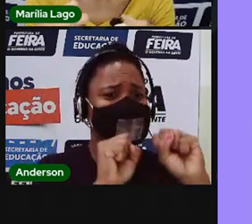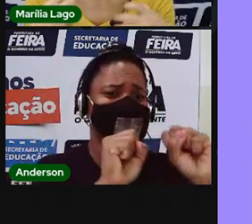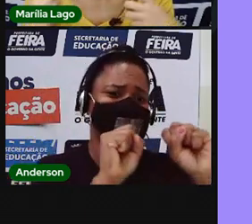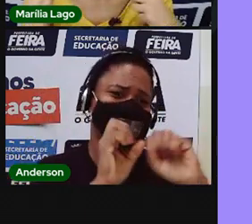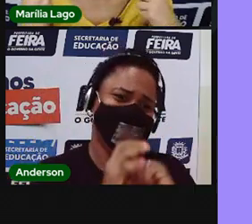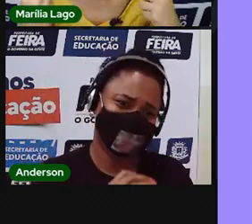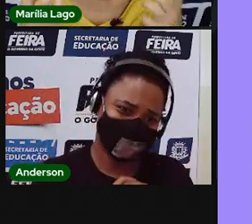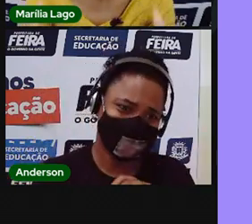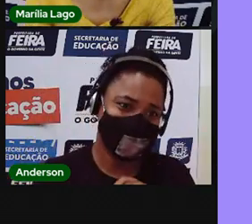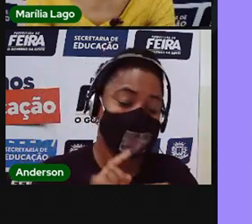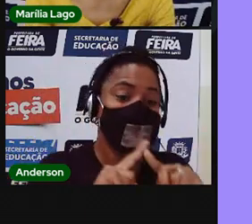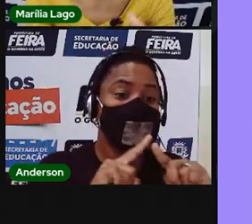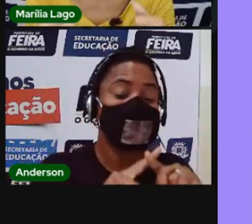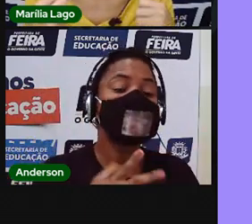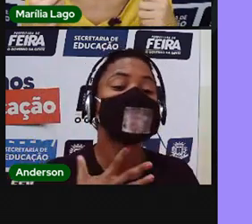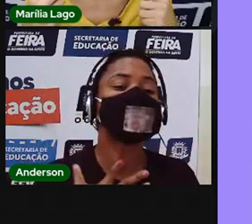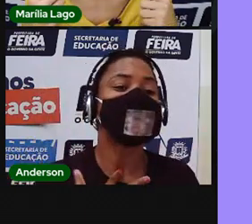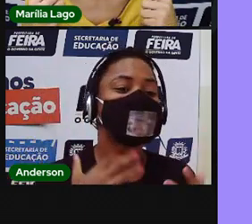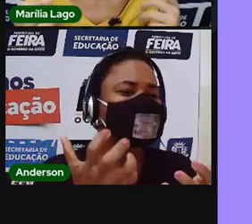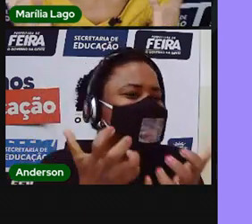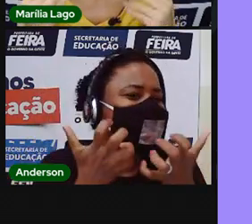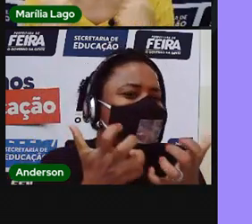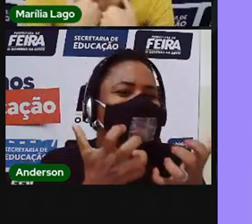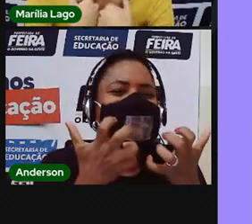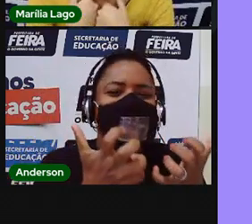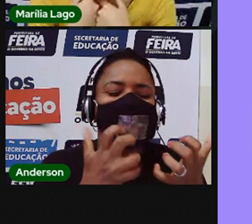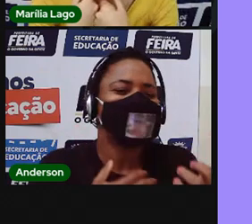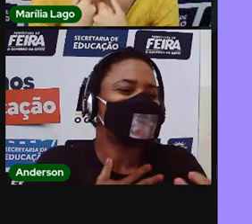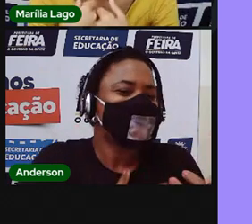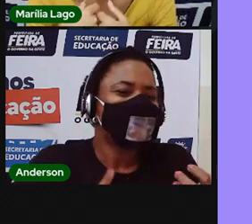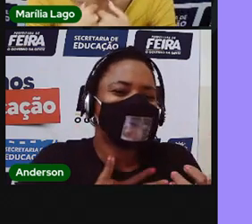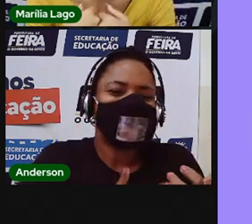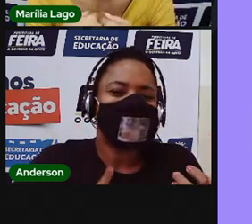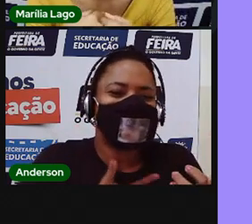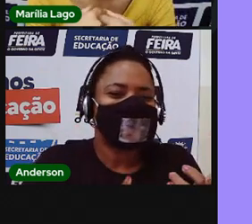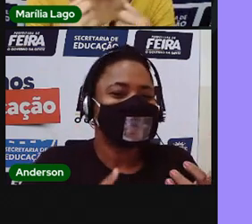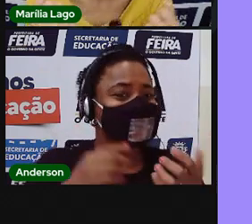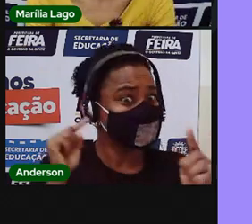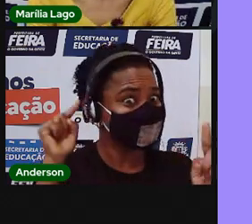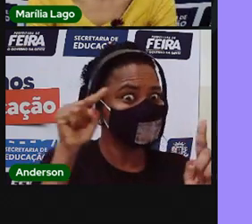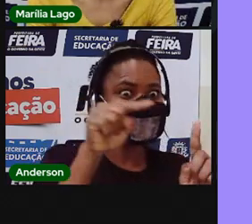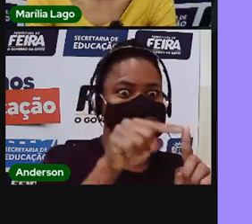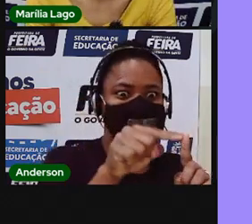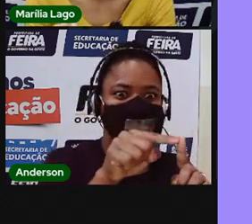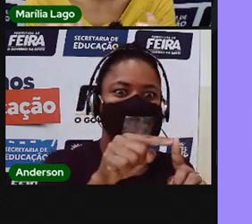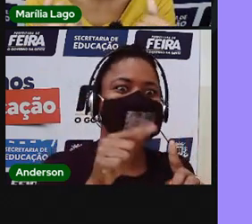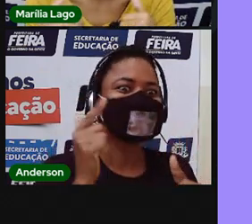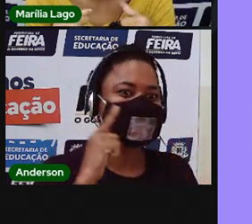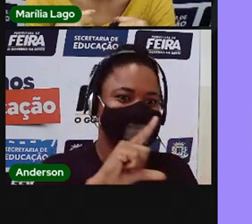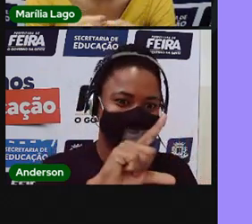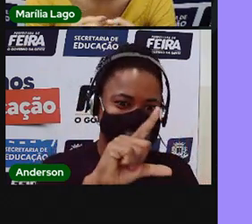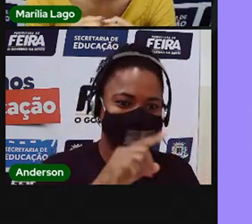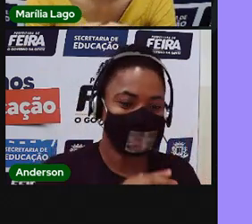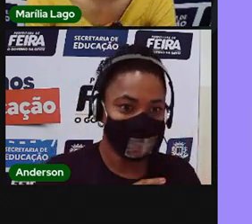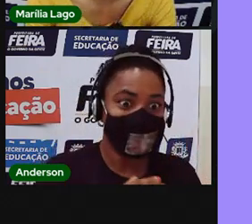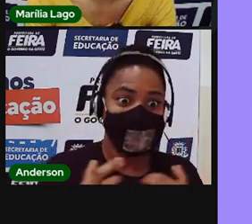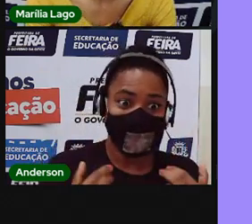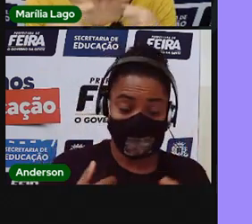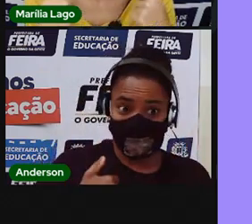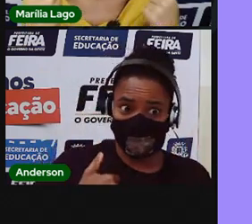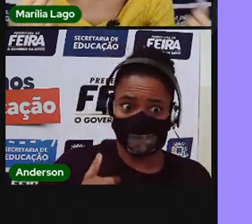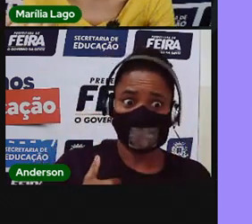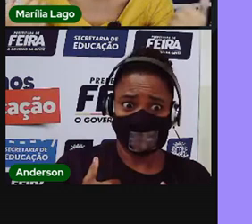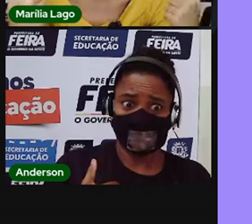de você fazer o que você gosta. Eu mesmo, quando eu era mais nova, que eu estava falando para vocês, na minha época de